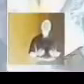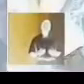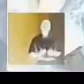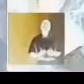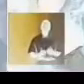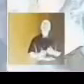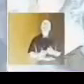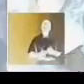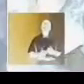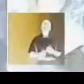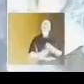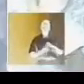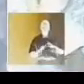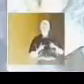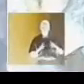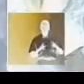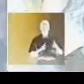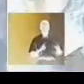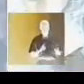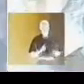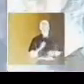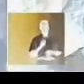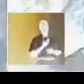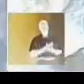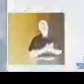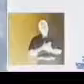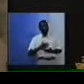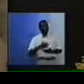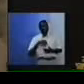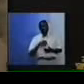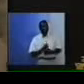E você passou a sentir algumas emoções dentro de você,